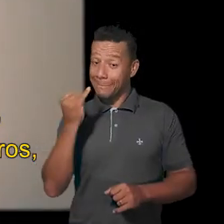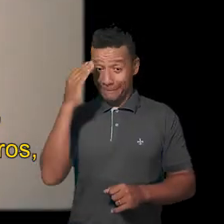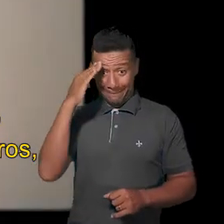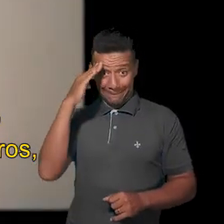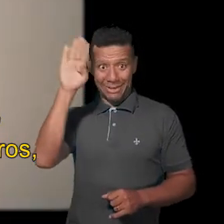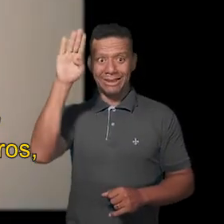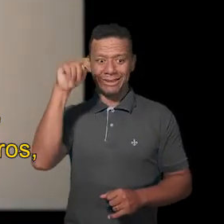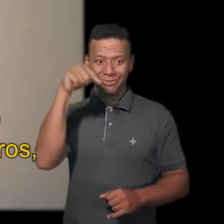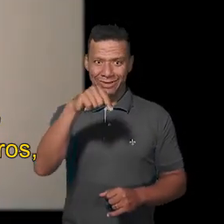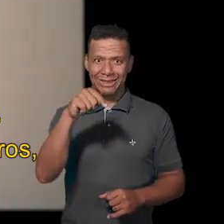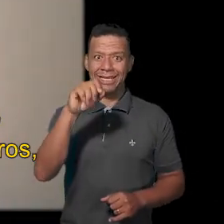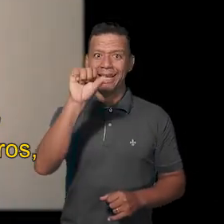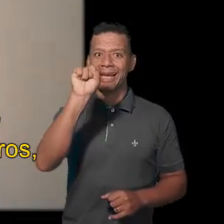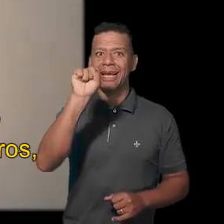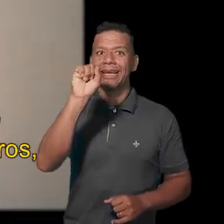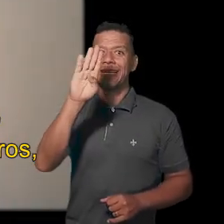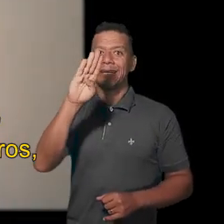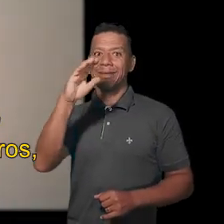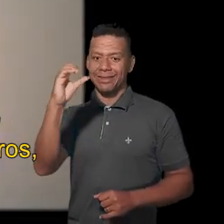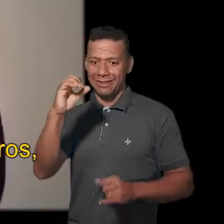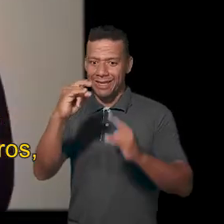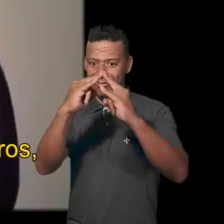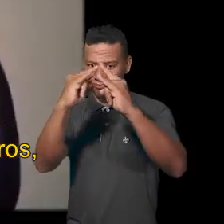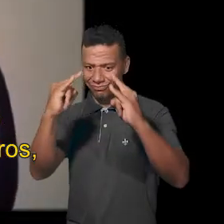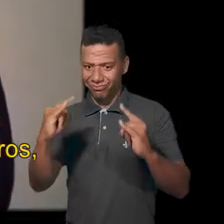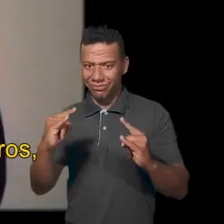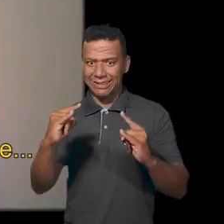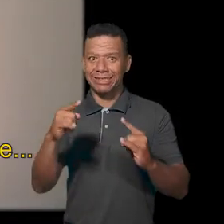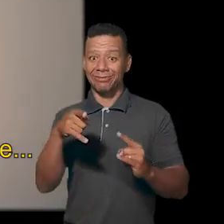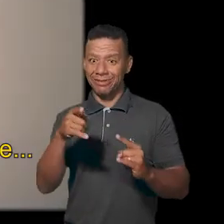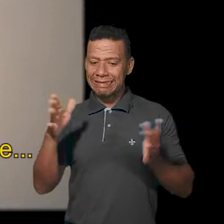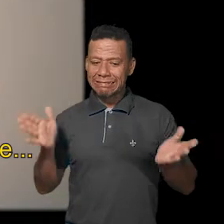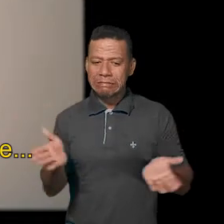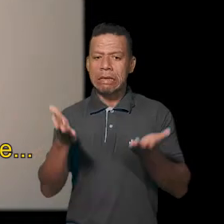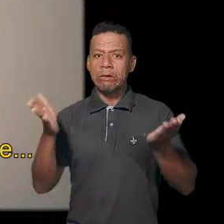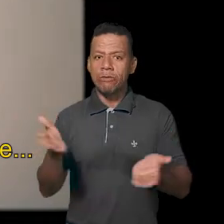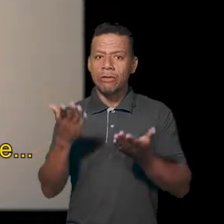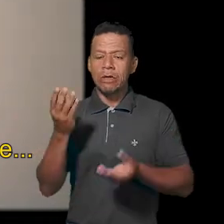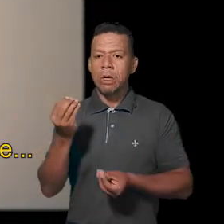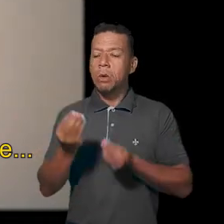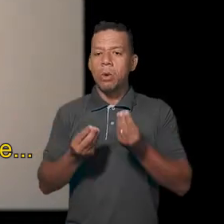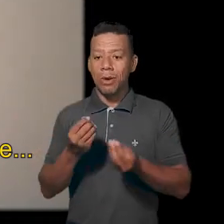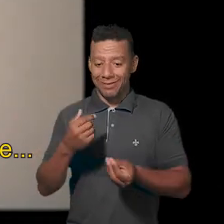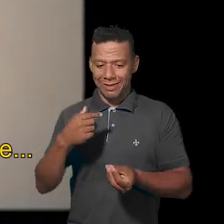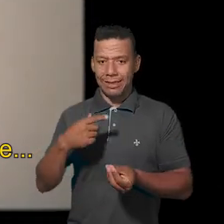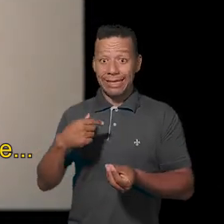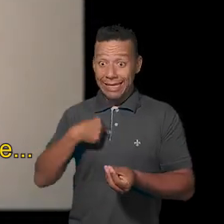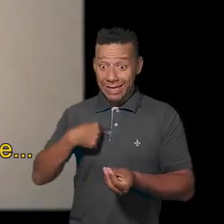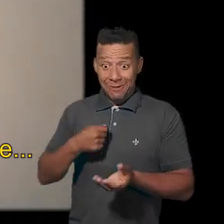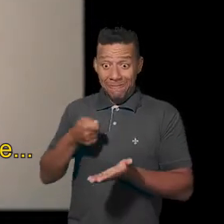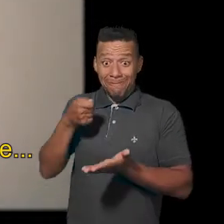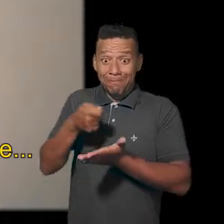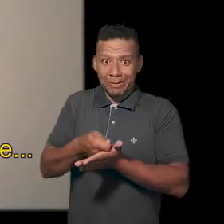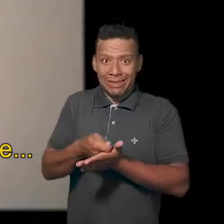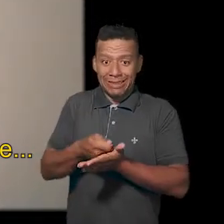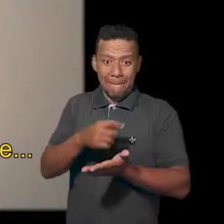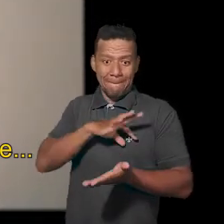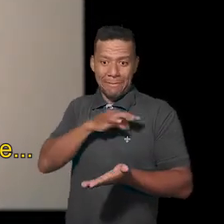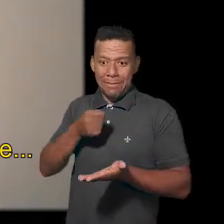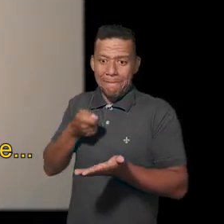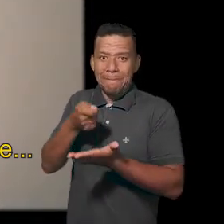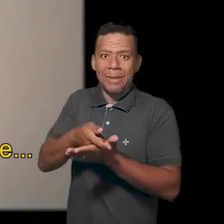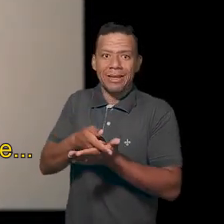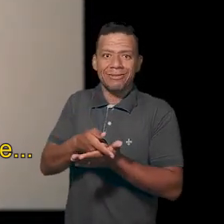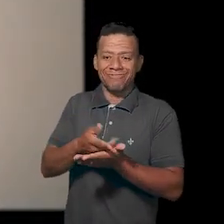o que eu conheço, ele foi movido pelos encontros. Eu me banco por causa desses